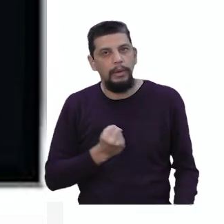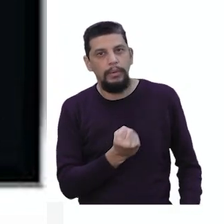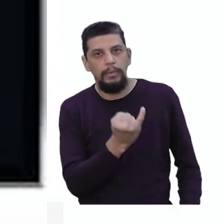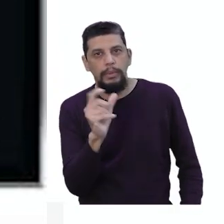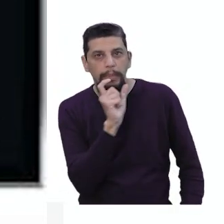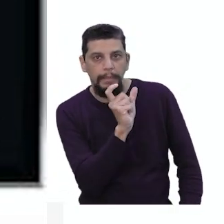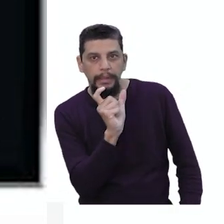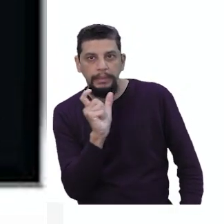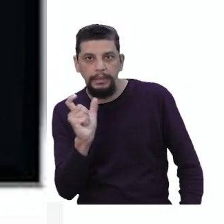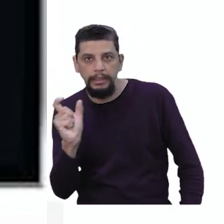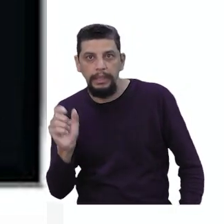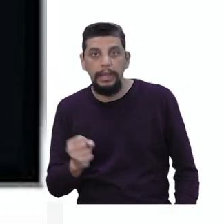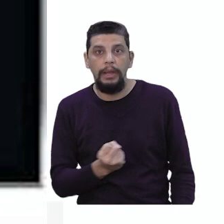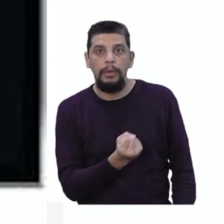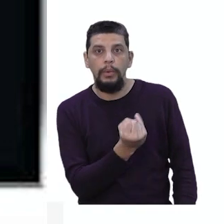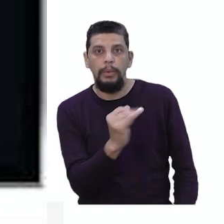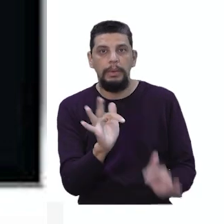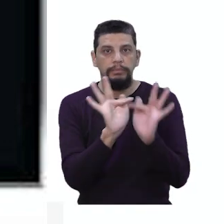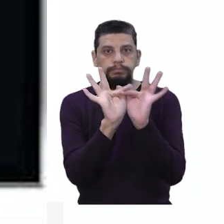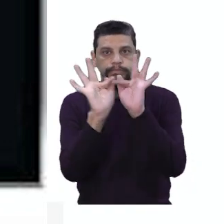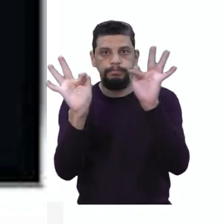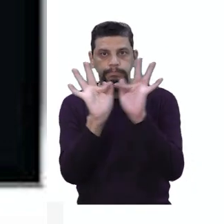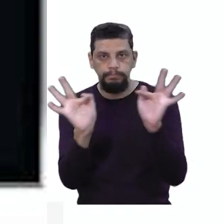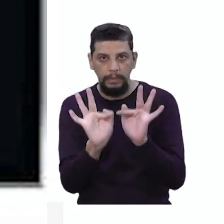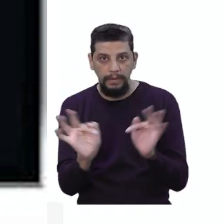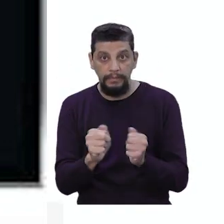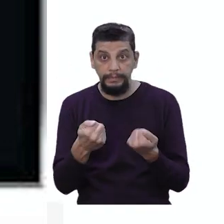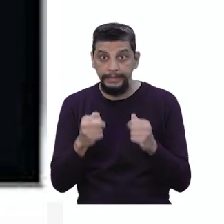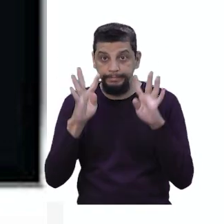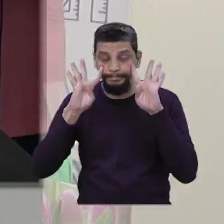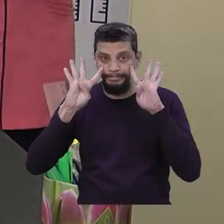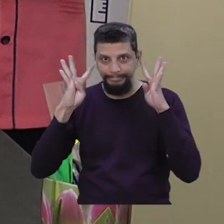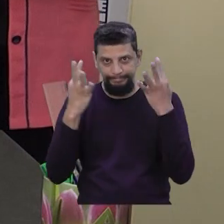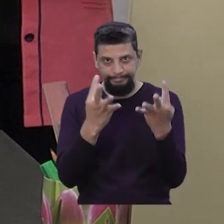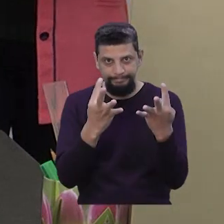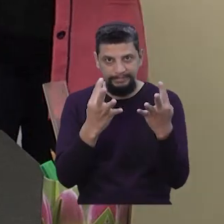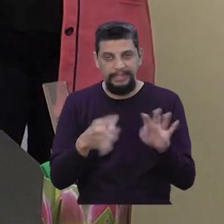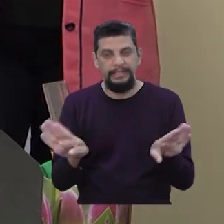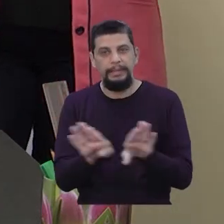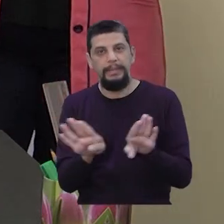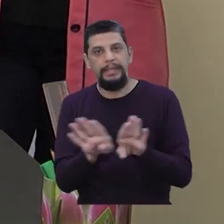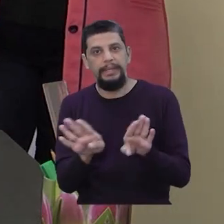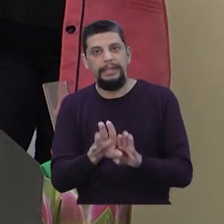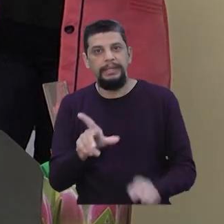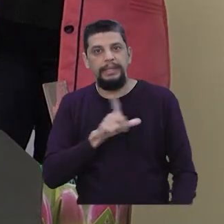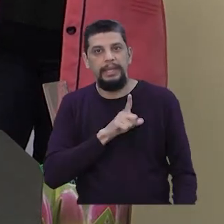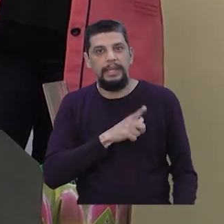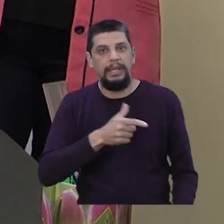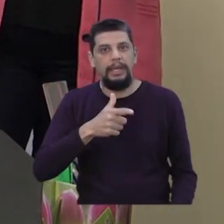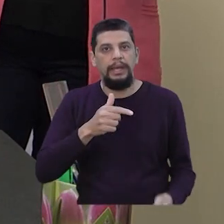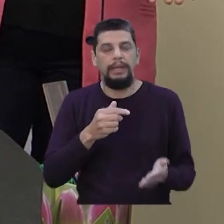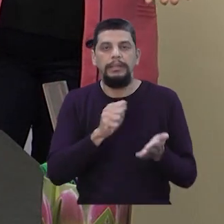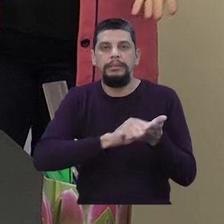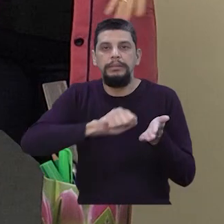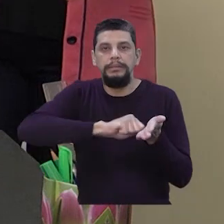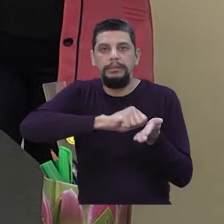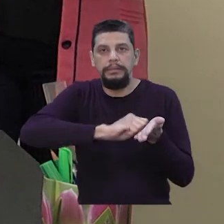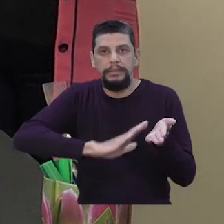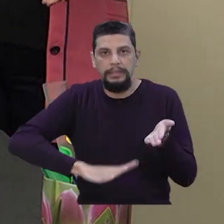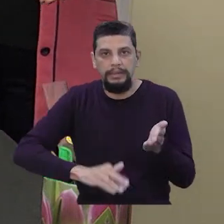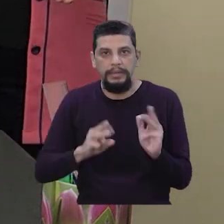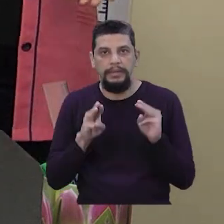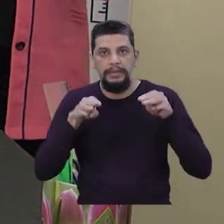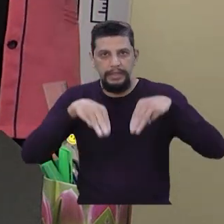de algumas palavras, de algumas frases. Então, fiquem bem ligadinhos. E teremos também a nossa tarefa final,